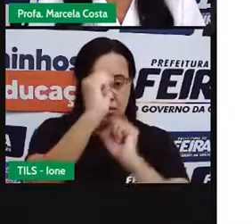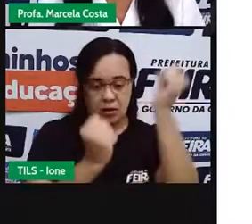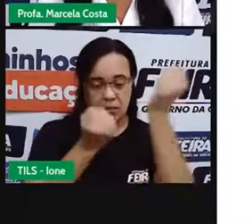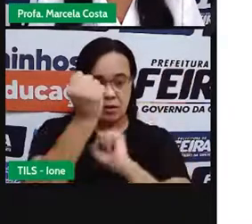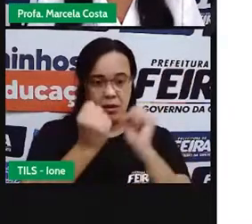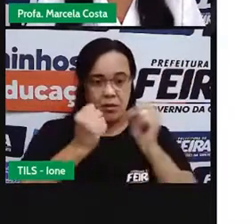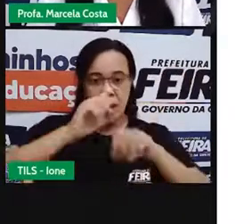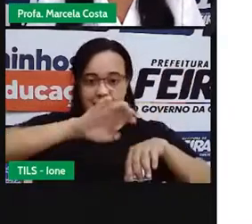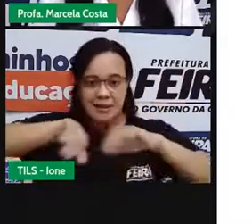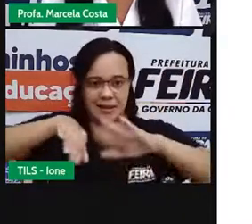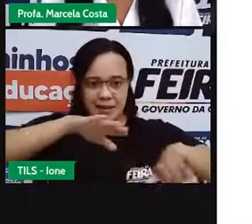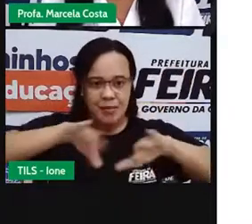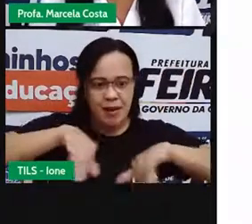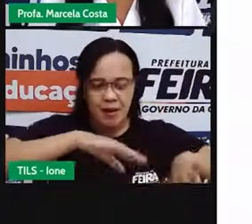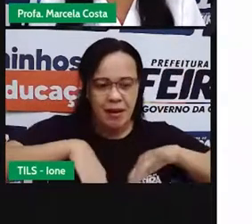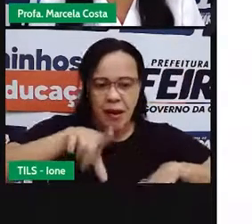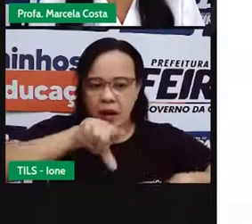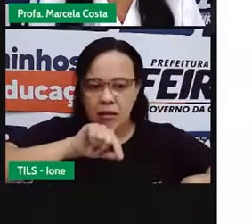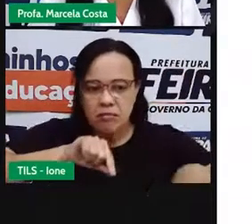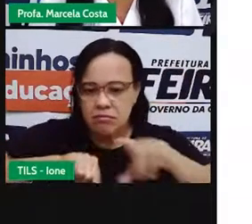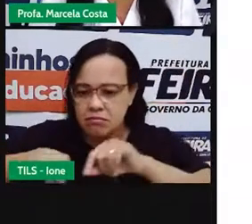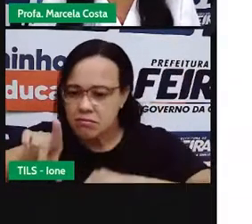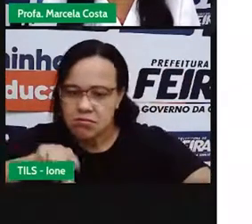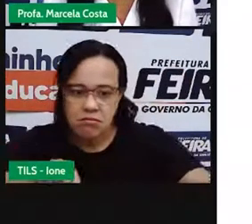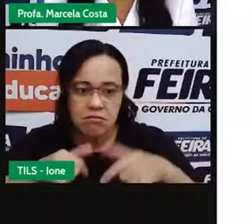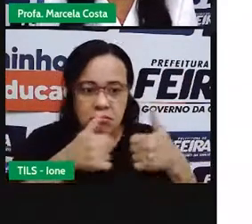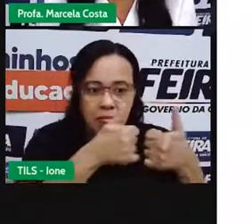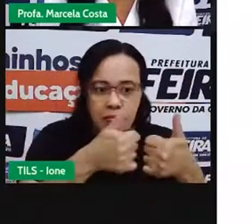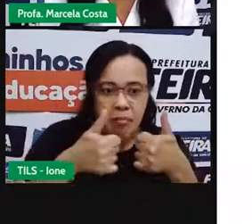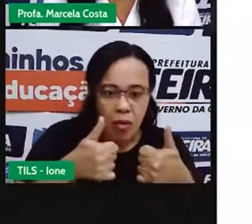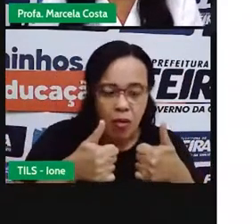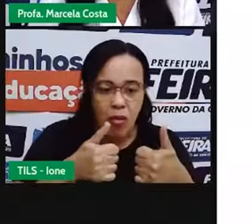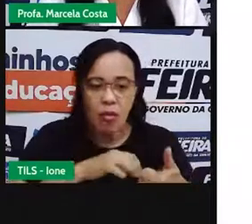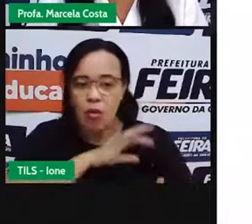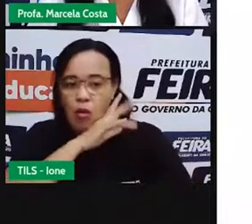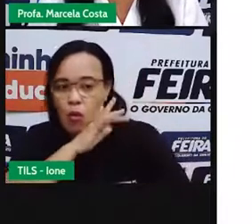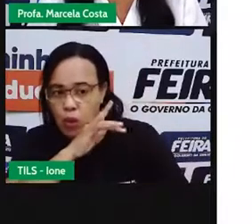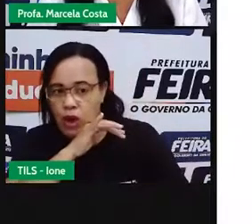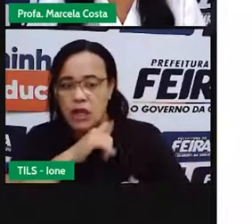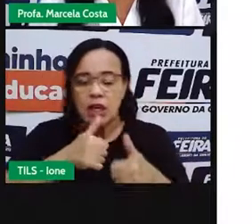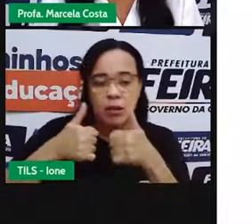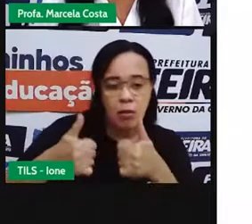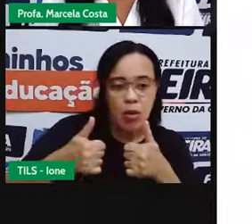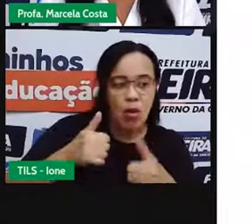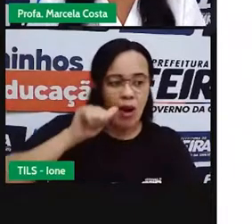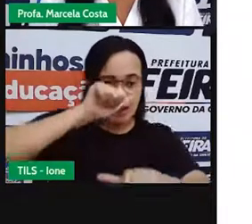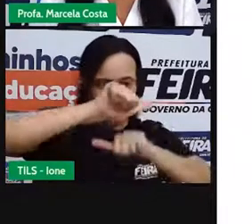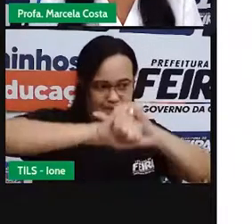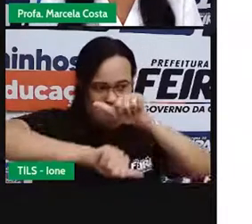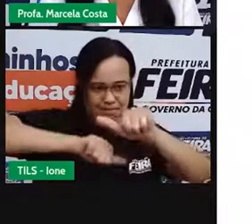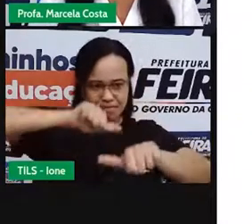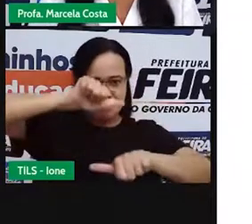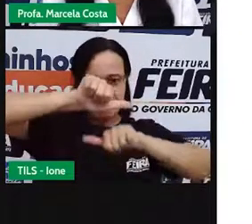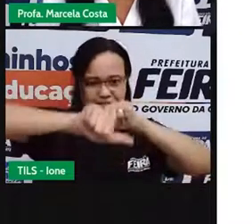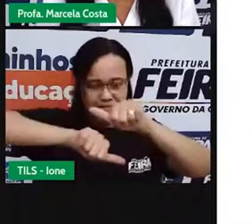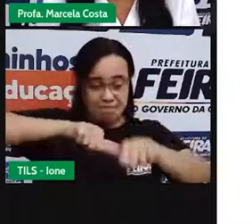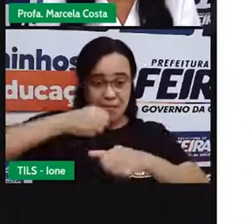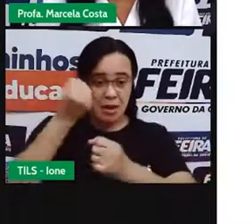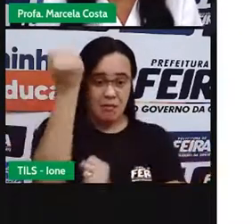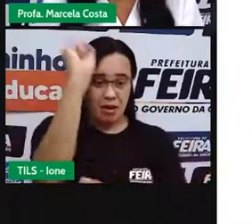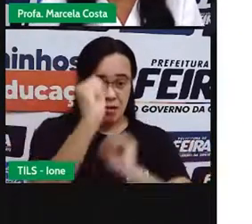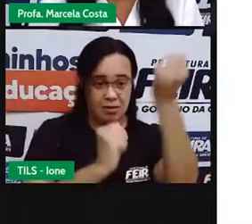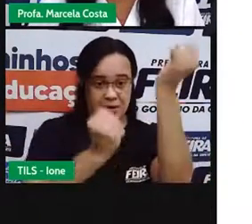fazendo ali a seleção do material que pode ser reciclado e processando, transformando em